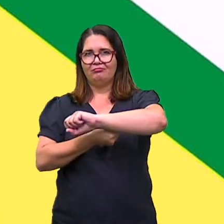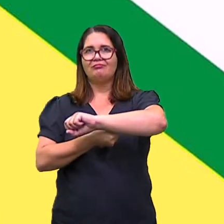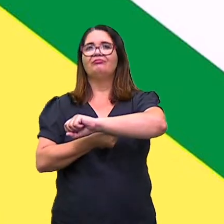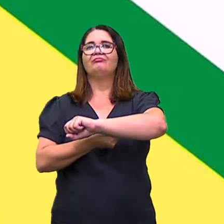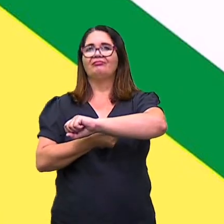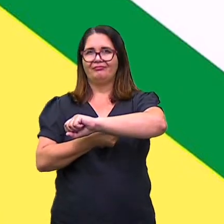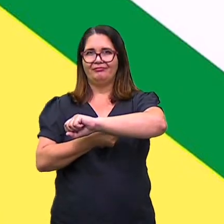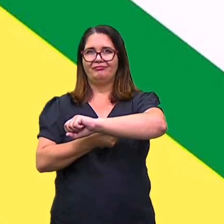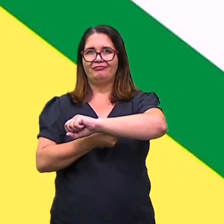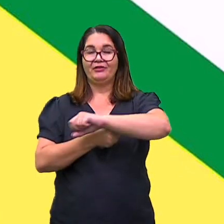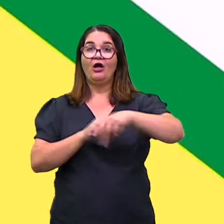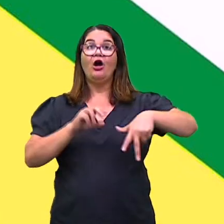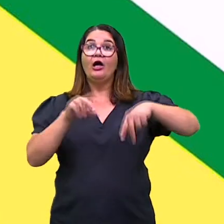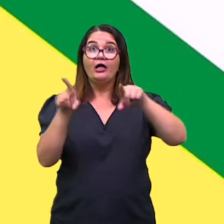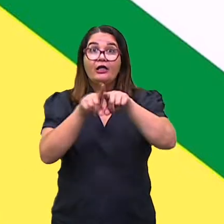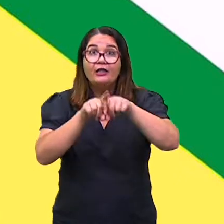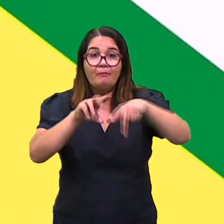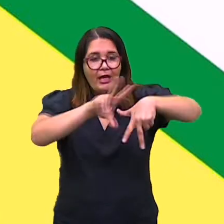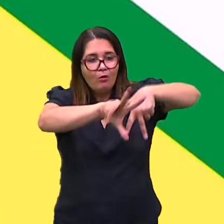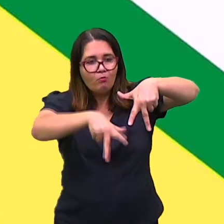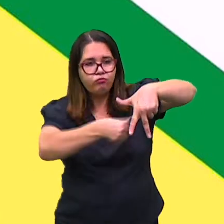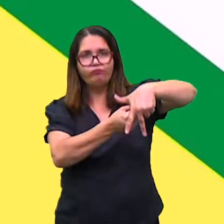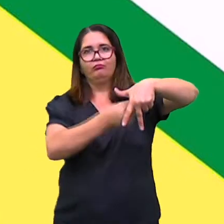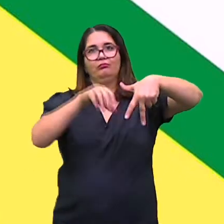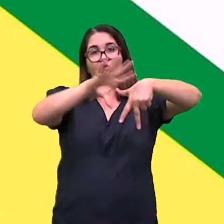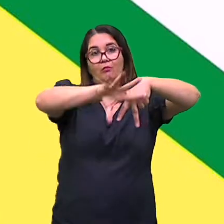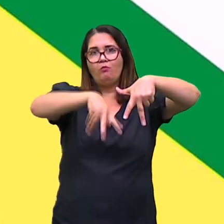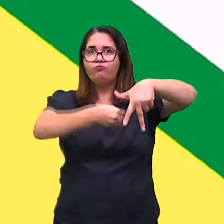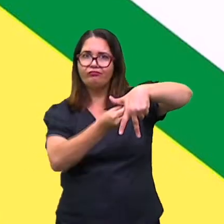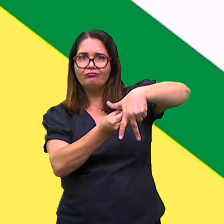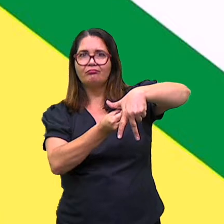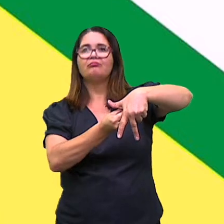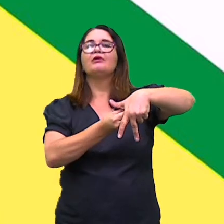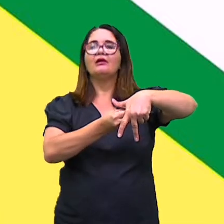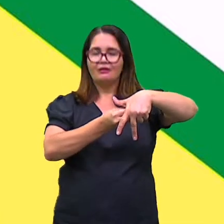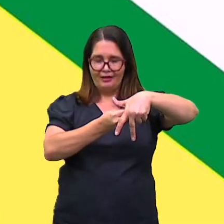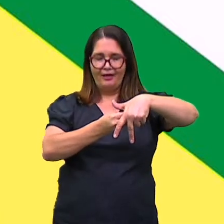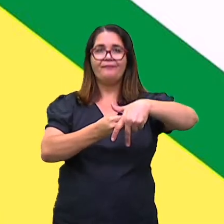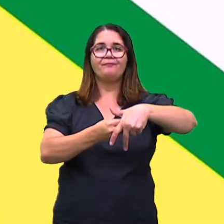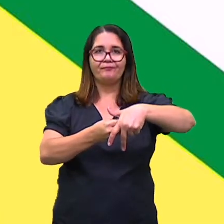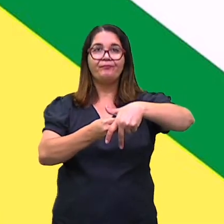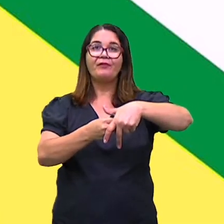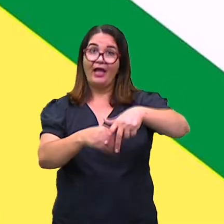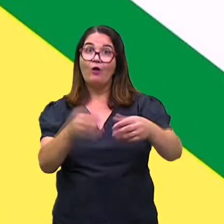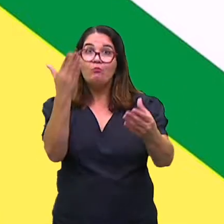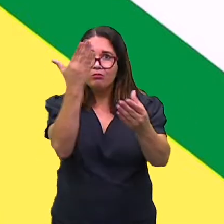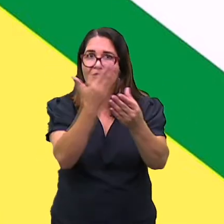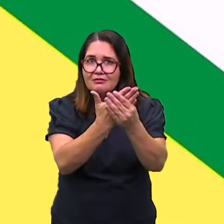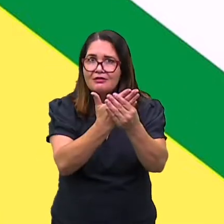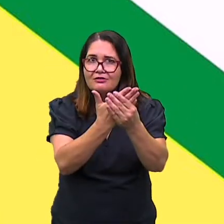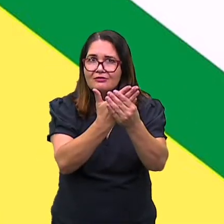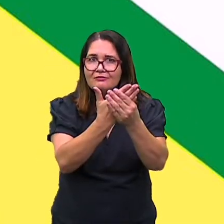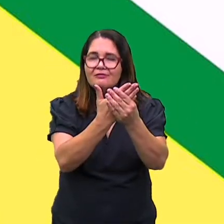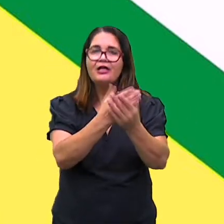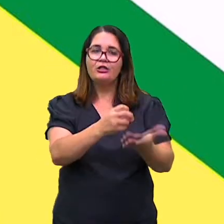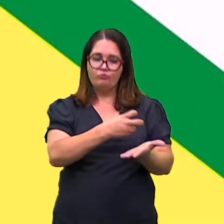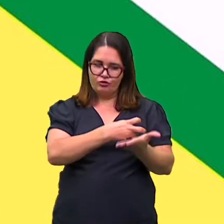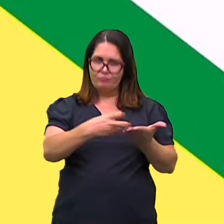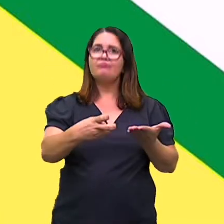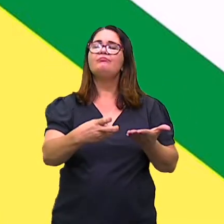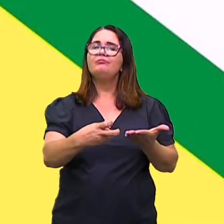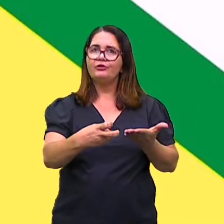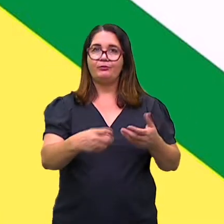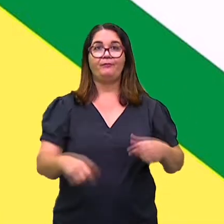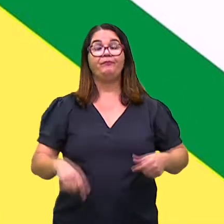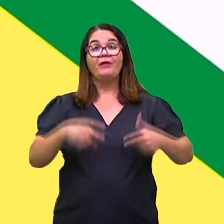Se sim, é uma abertura para o processo. O segundo, para